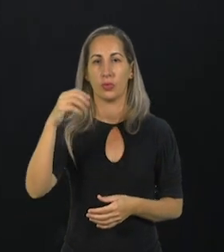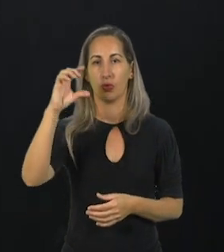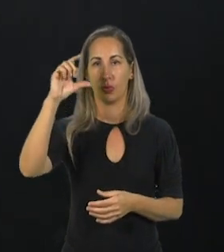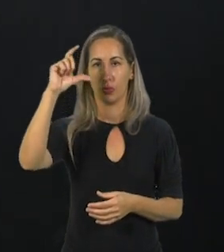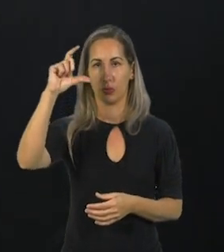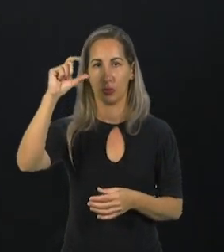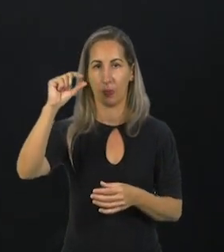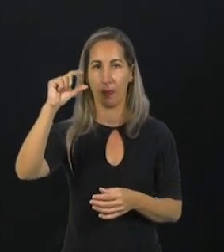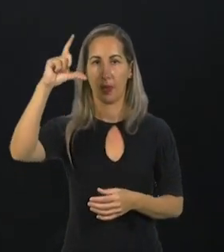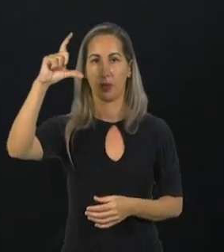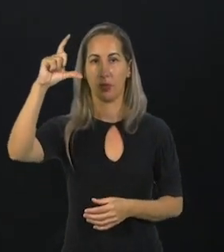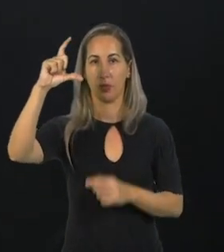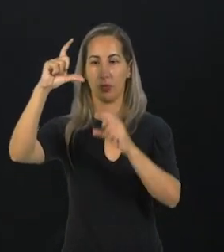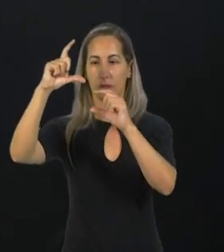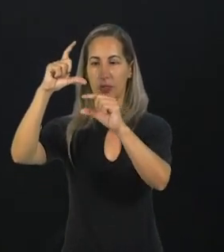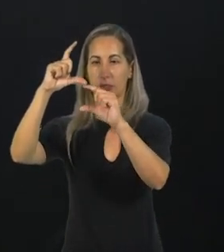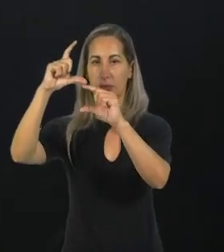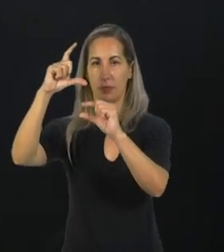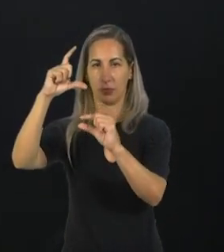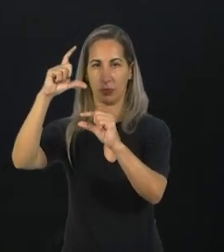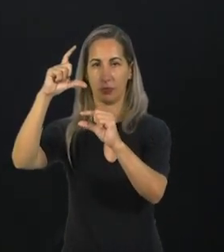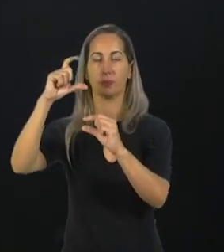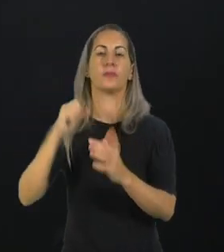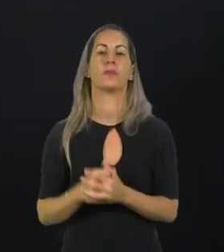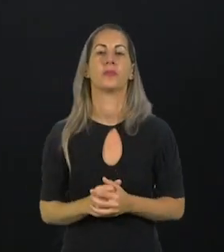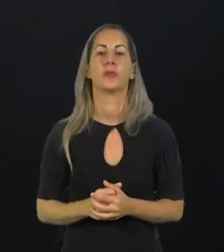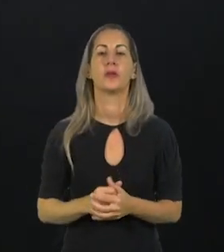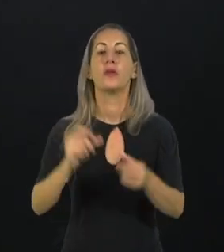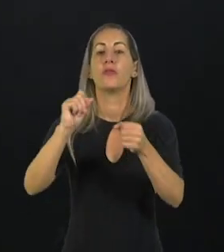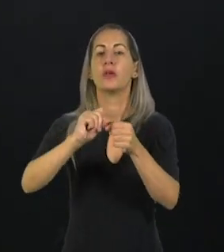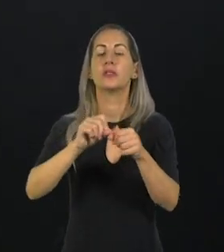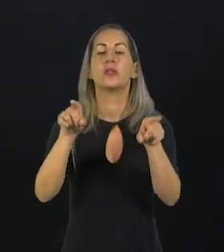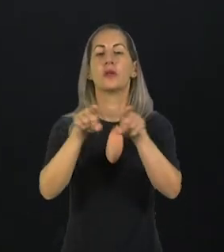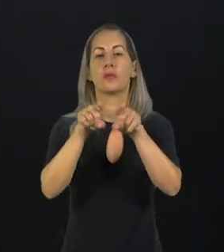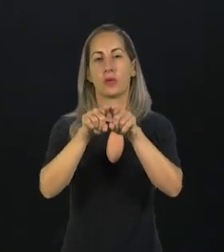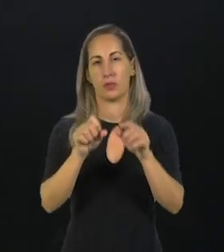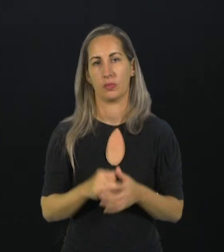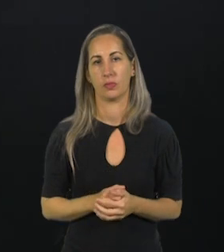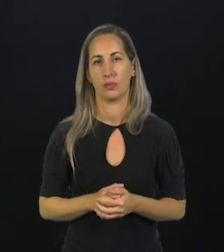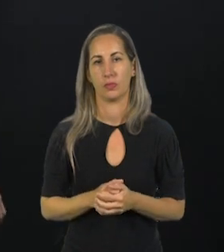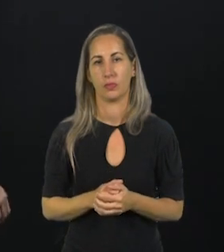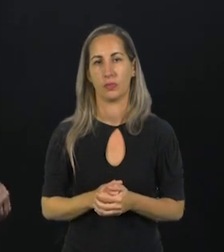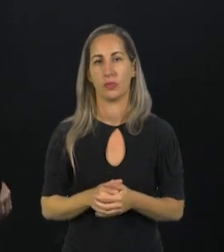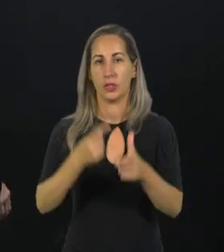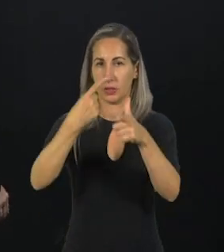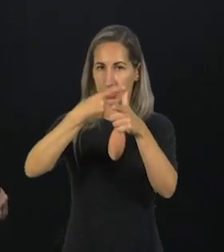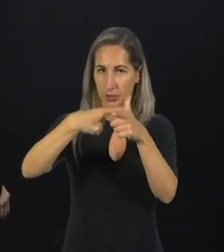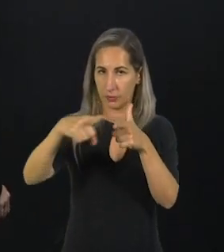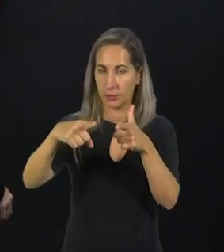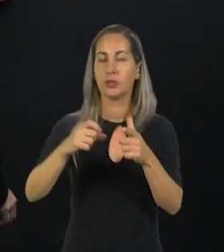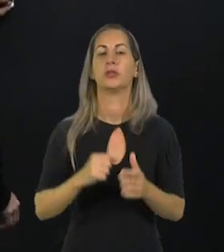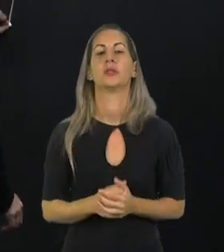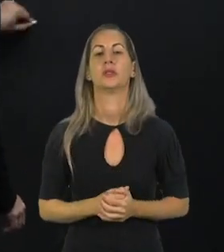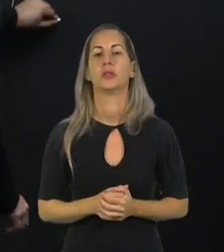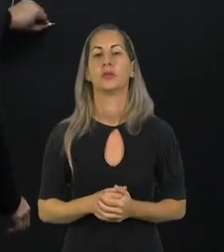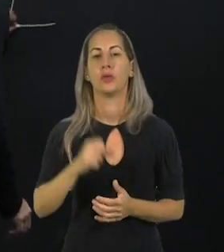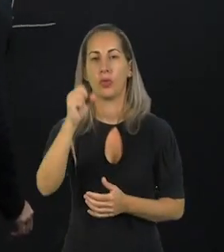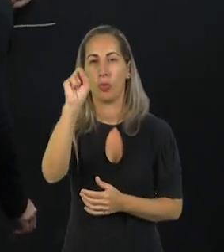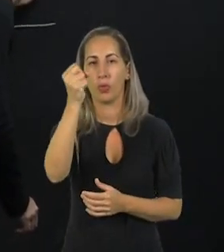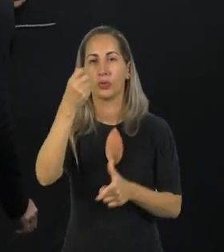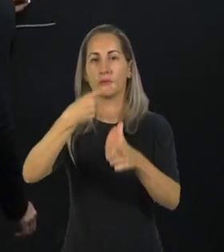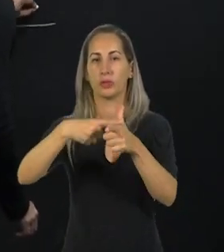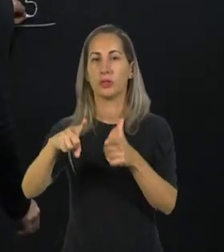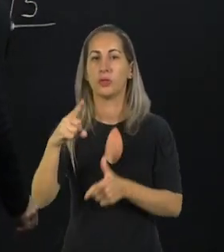é maior que o valor t baixo. Eu vou fazer a mesma coisa, tá? Eu vou dividir 8